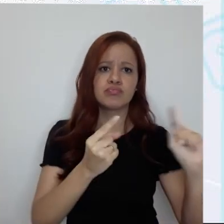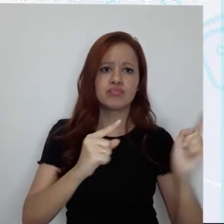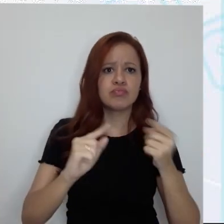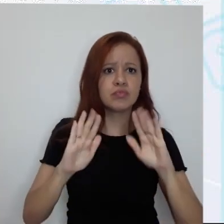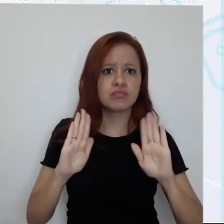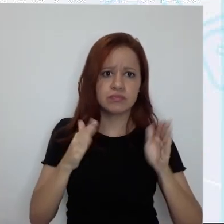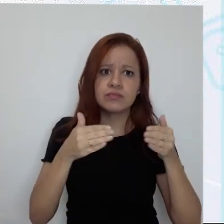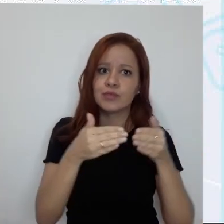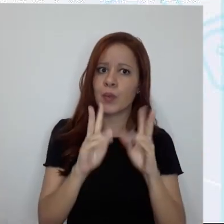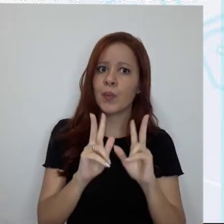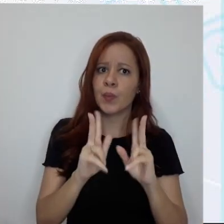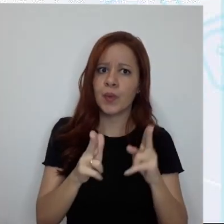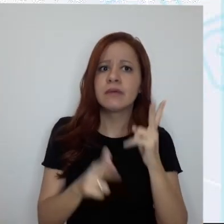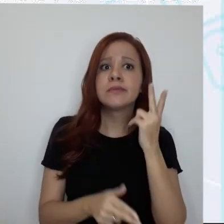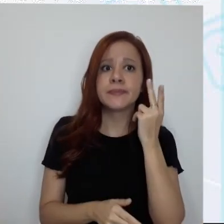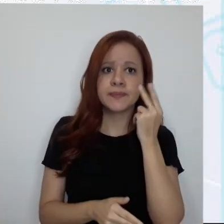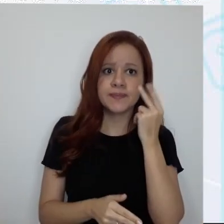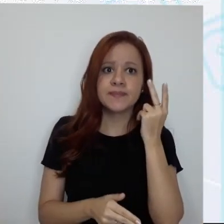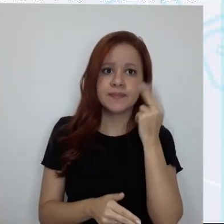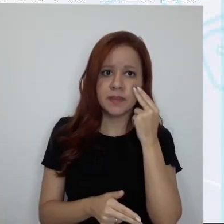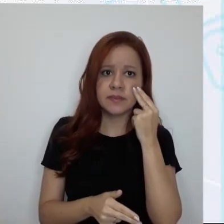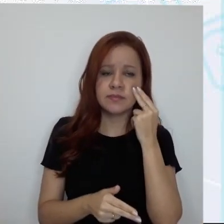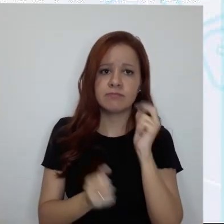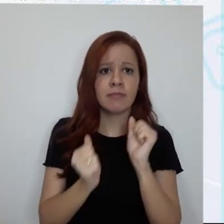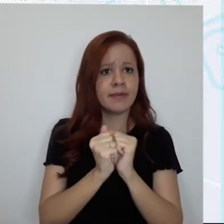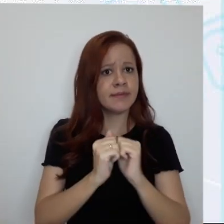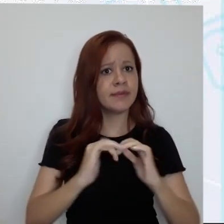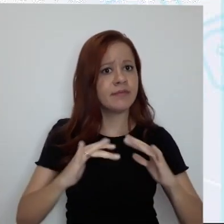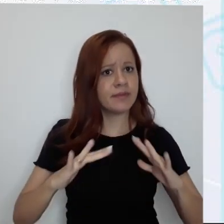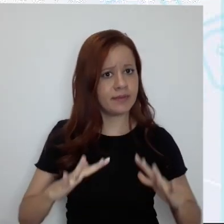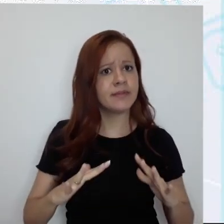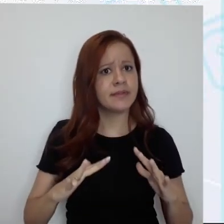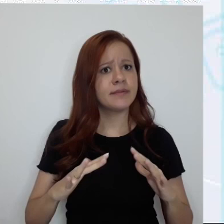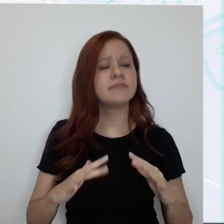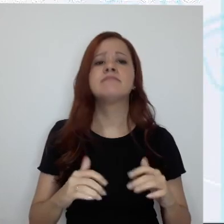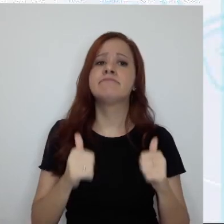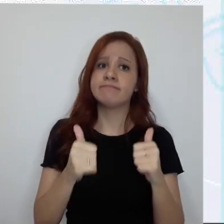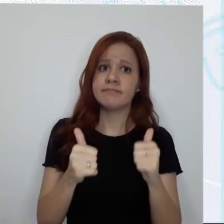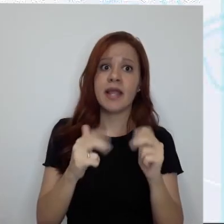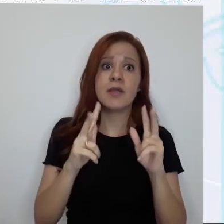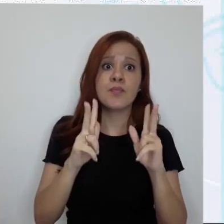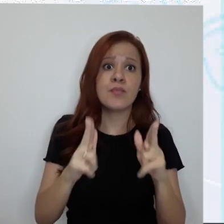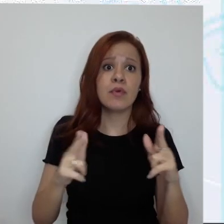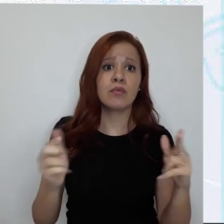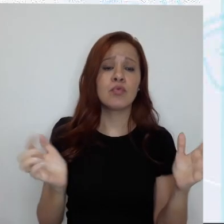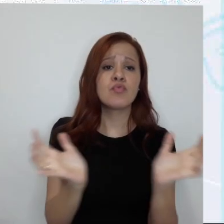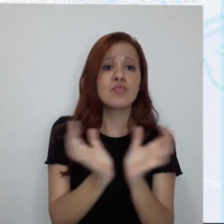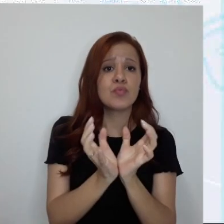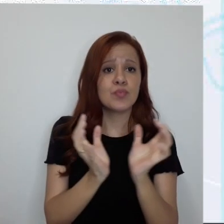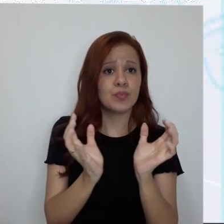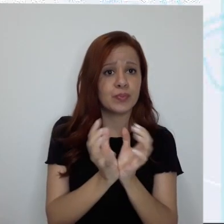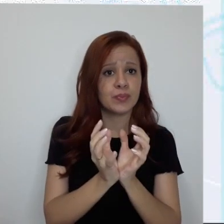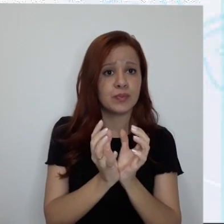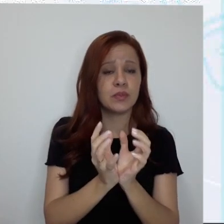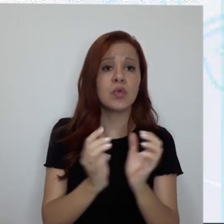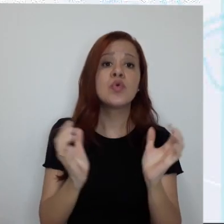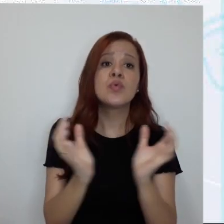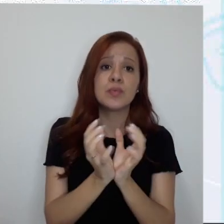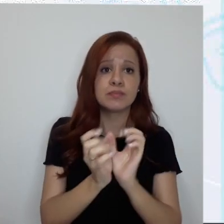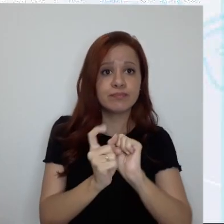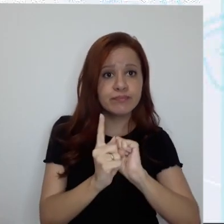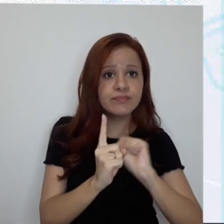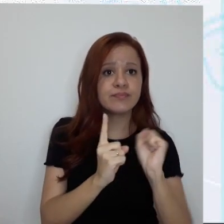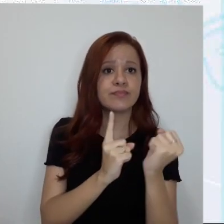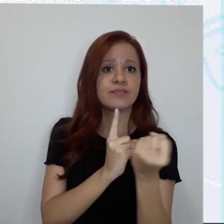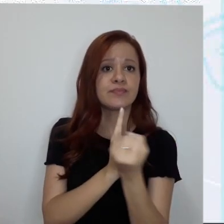mesmo fim, para realizar alguma atividade em comum, nós estamos falando de grupo. É nos grupos sociais